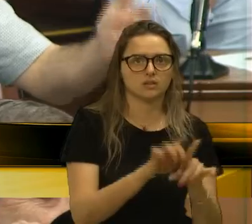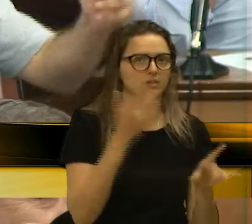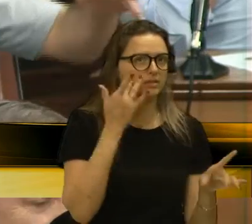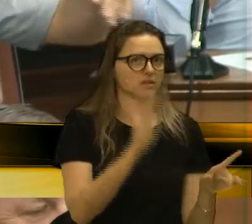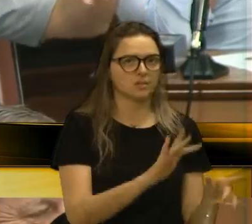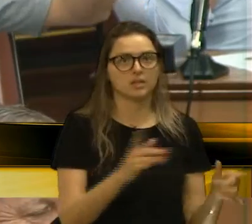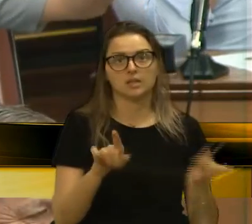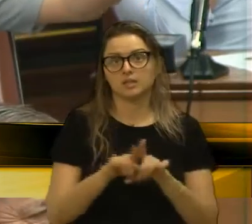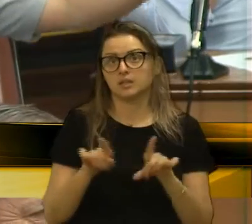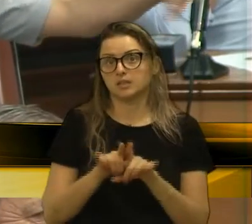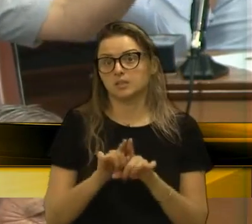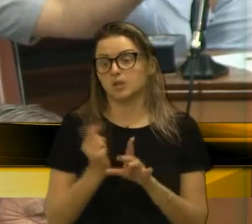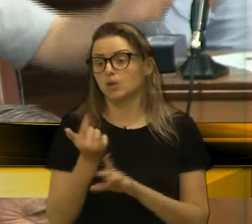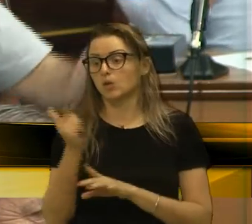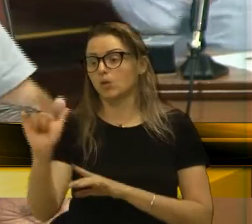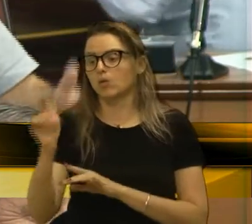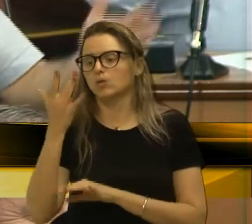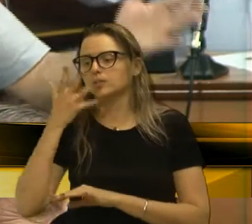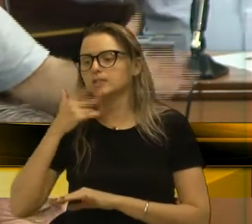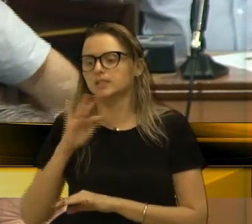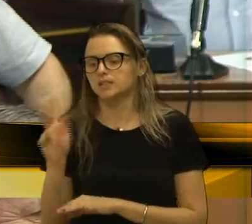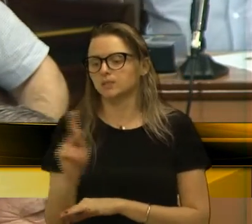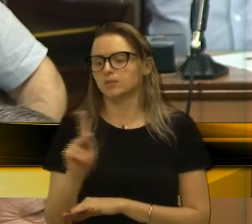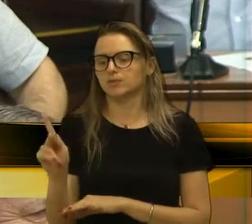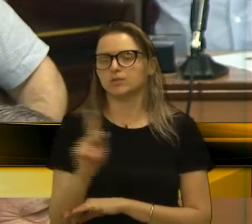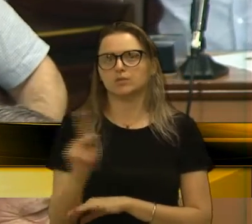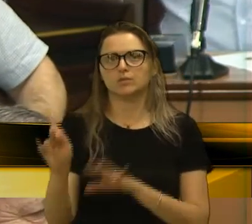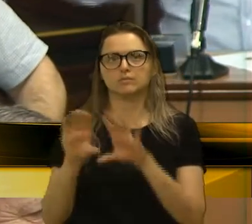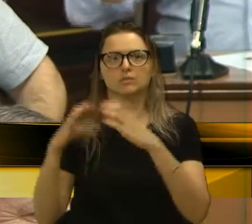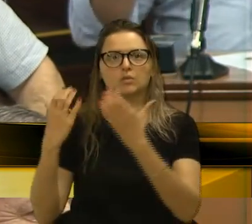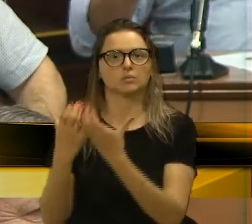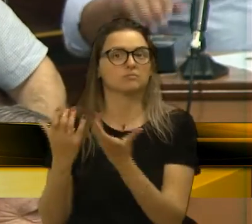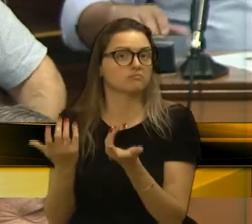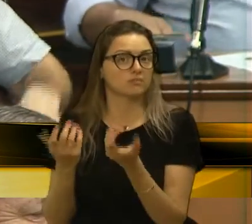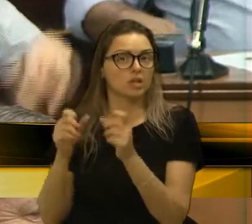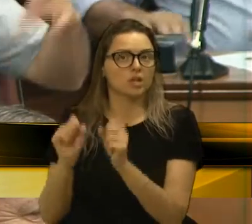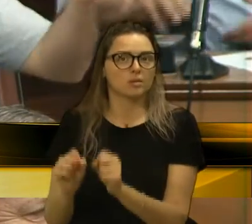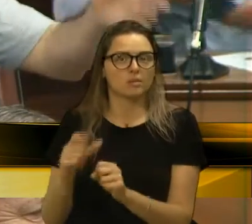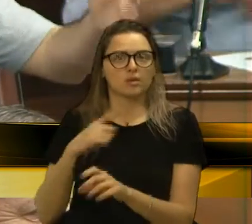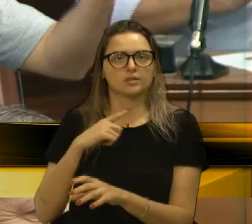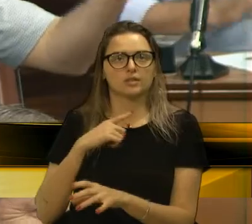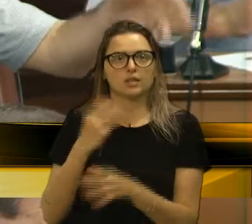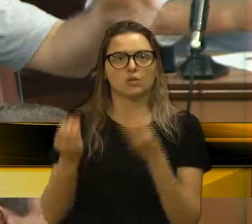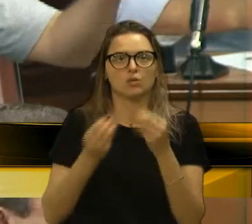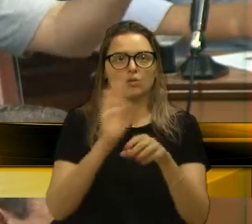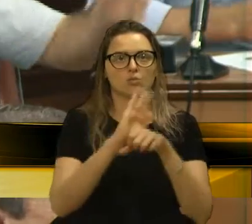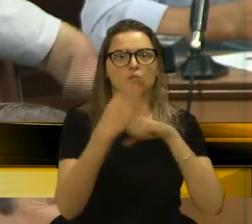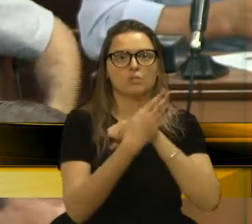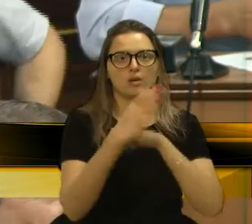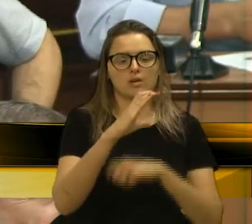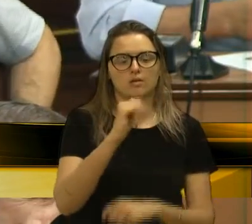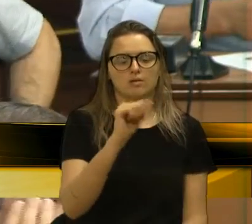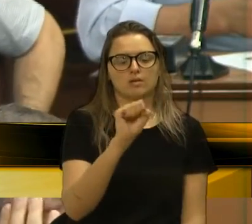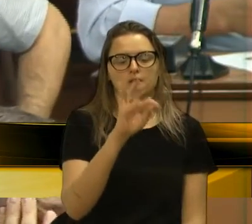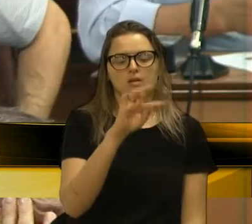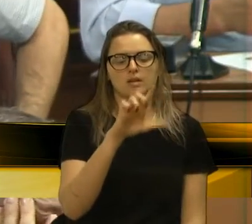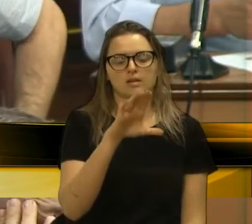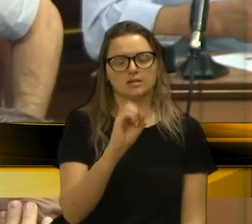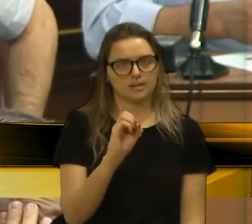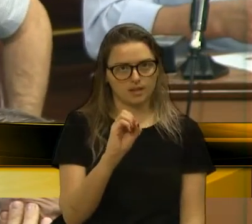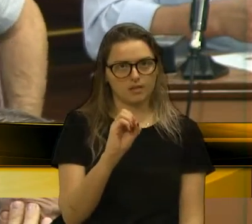apelo aí também, porque daqui a pouco outras crianças, os professores, o pessoal da comunidade, possa vir ter, como ali no Castelo, naquela região, que eles possam